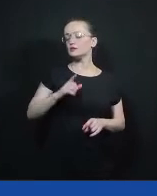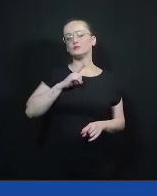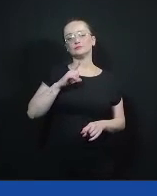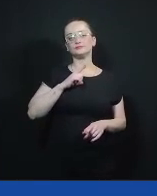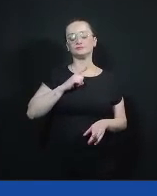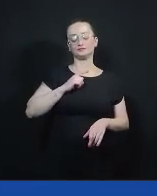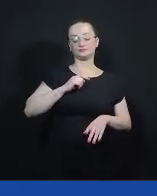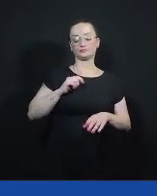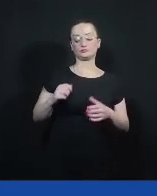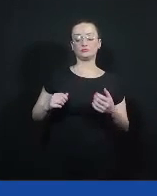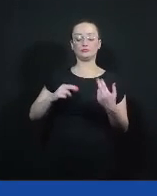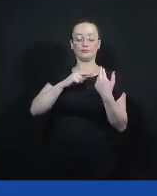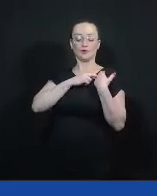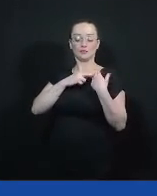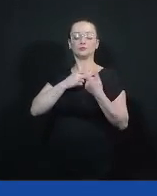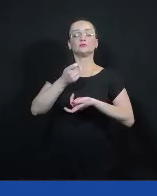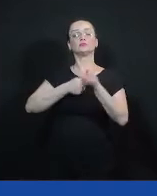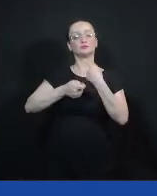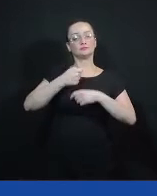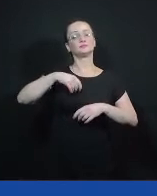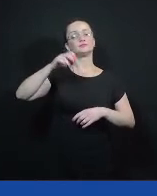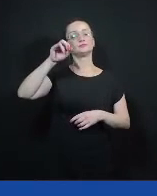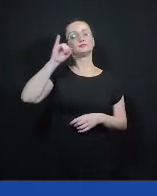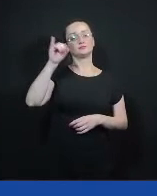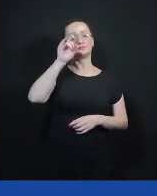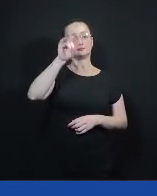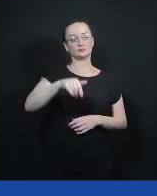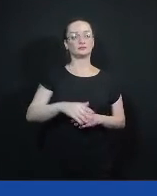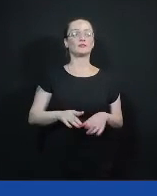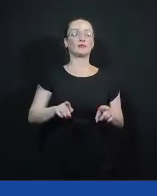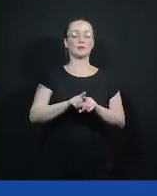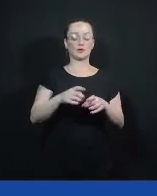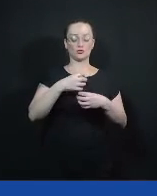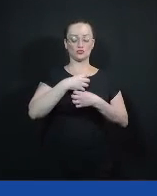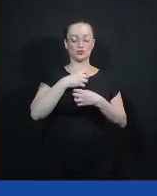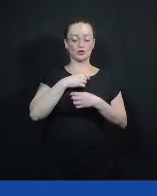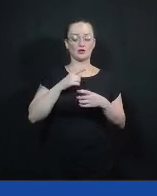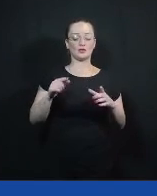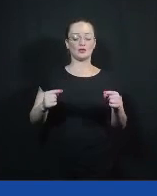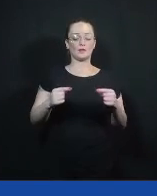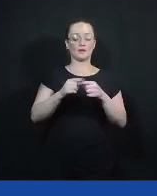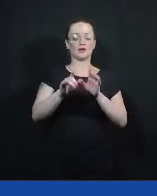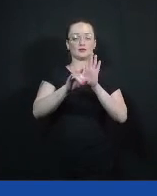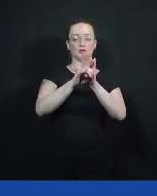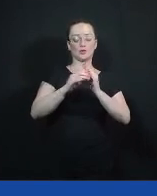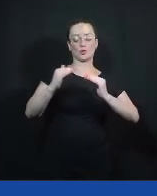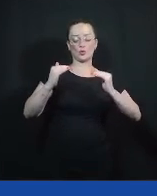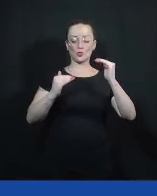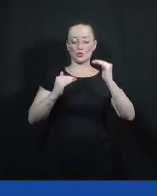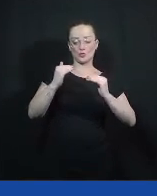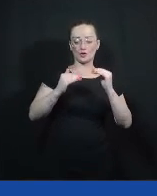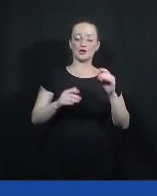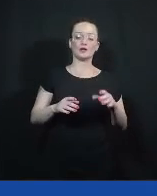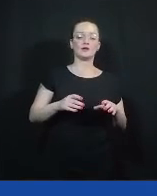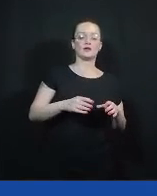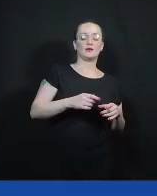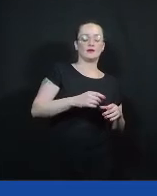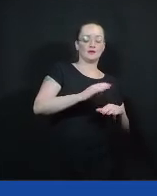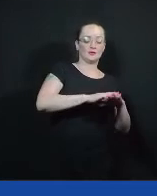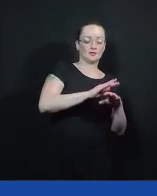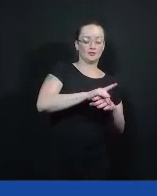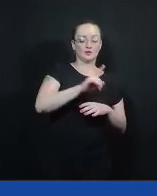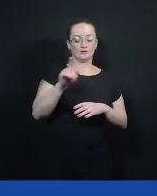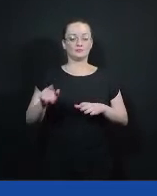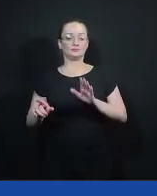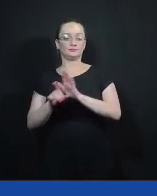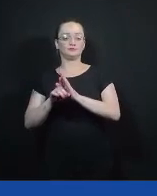atribuições administrativas importantes, também têm uma configuração com o legislativo, com esse equilíbrio entre executivo e legislativo. Mas